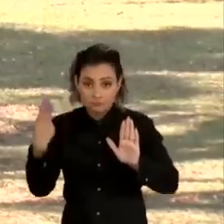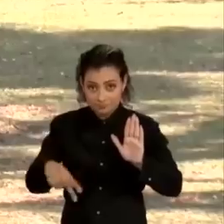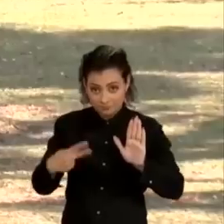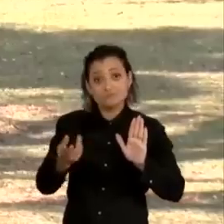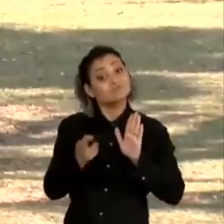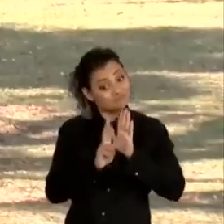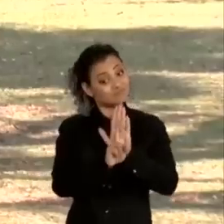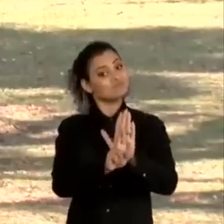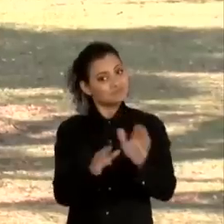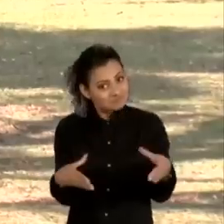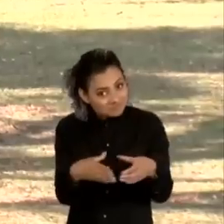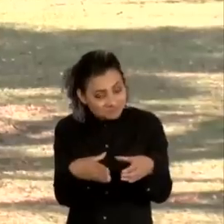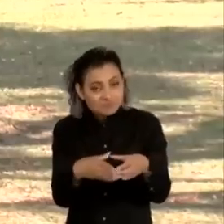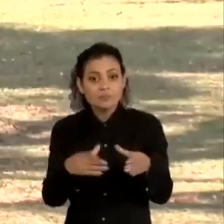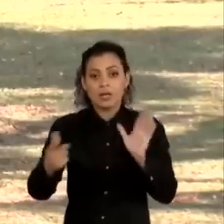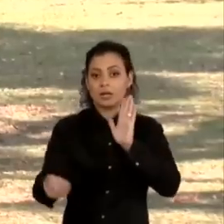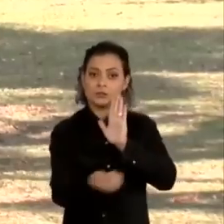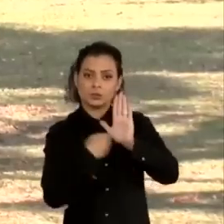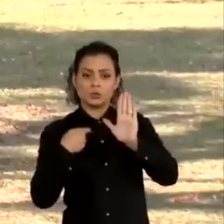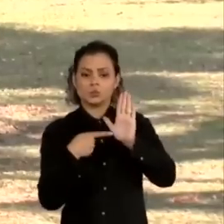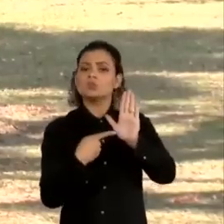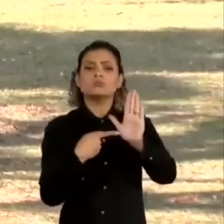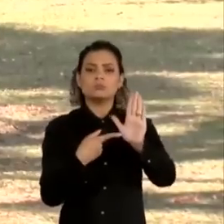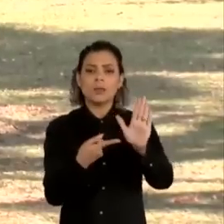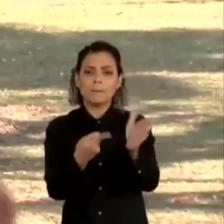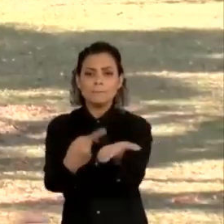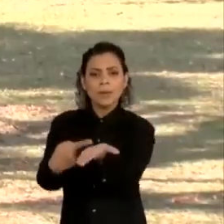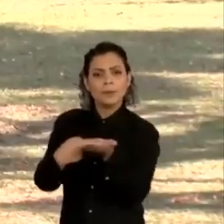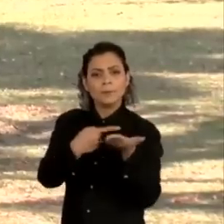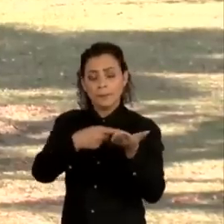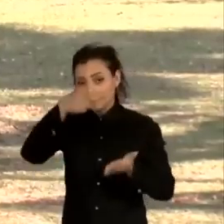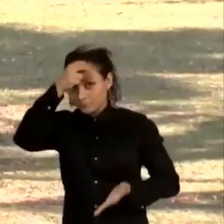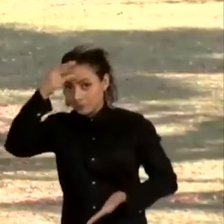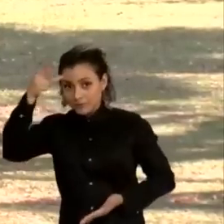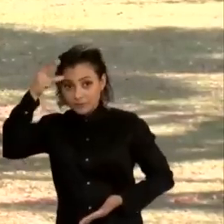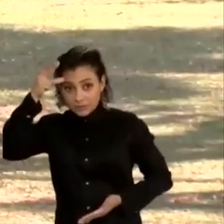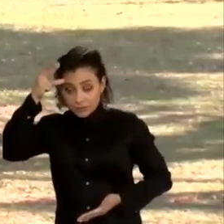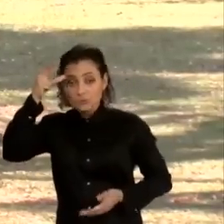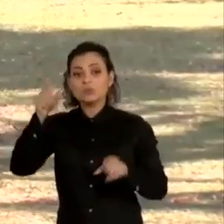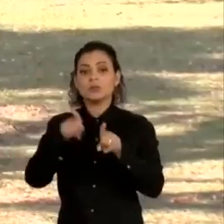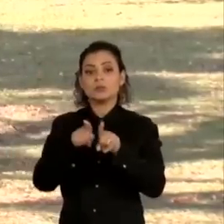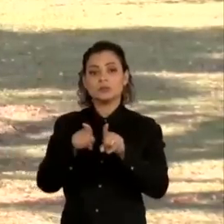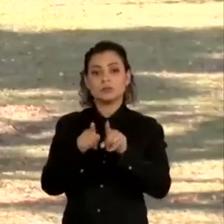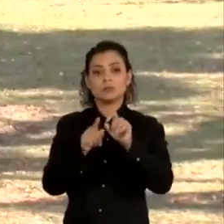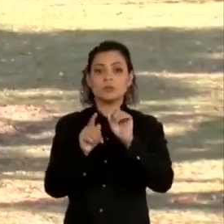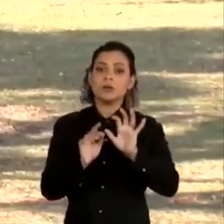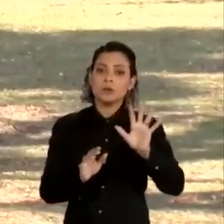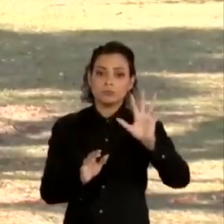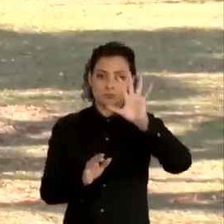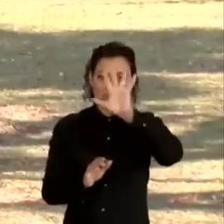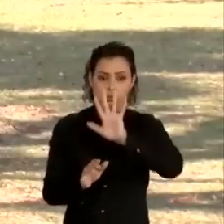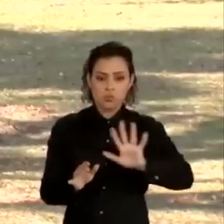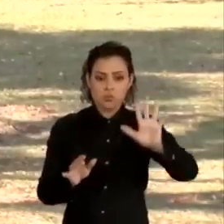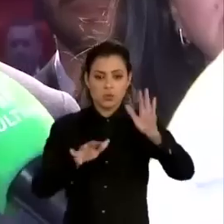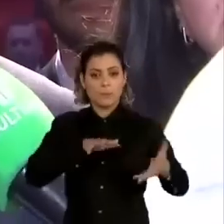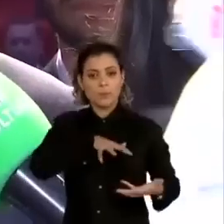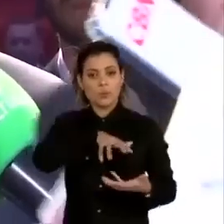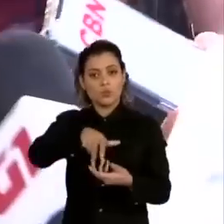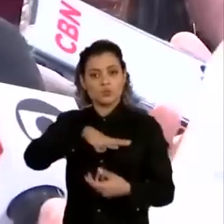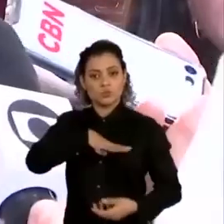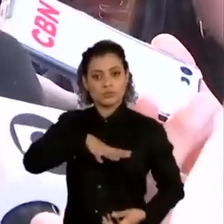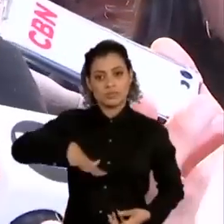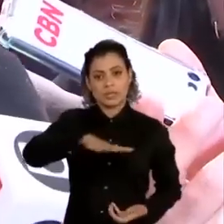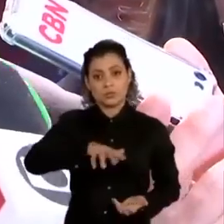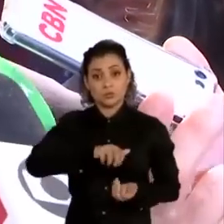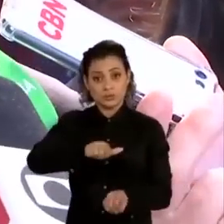Bruno Covas, assinou um memorando de entendimento entre a Prefeitura e a Plataforma Global de Cidades Sustentáveis. É mais